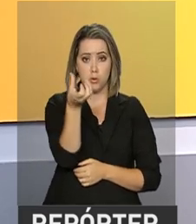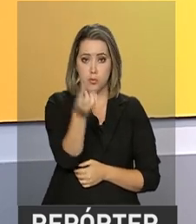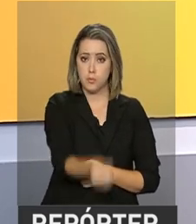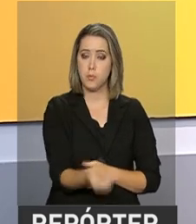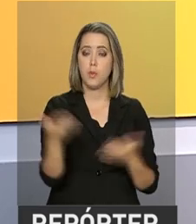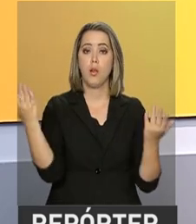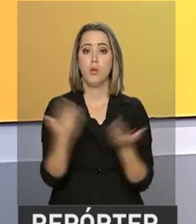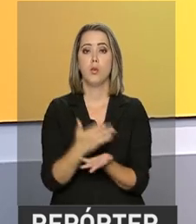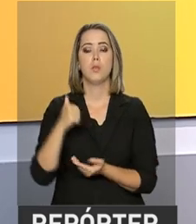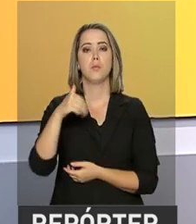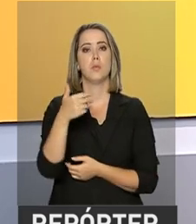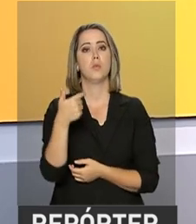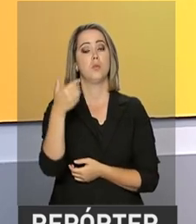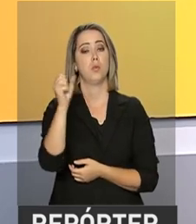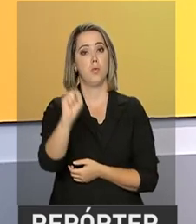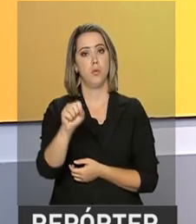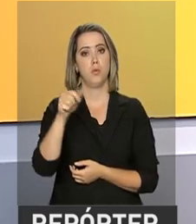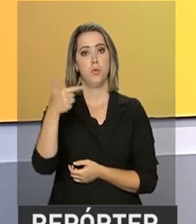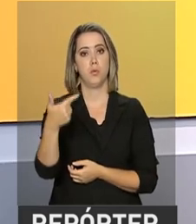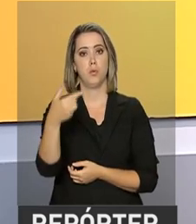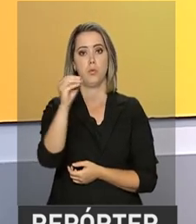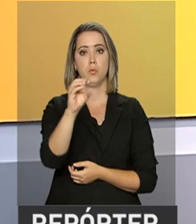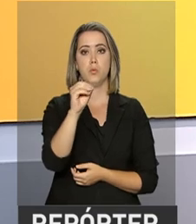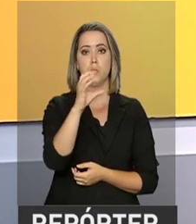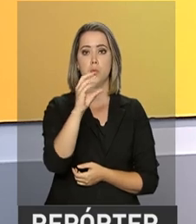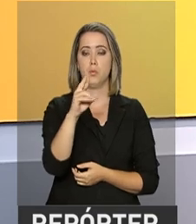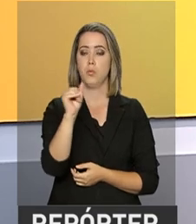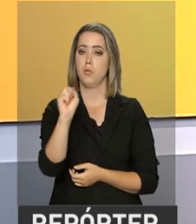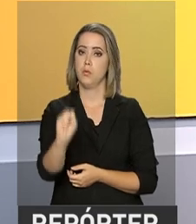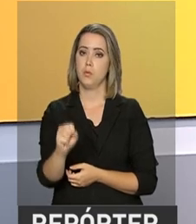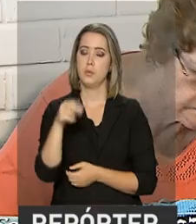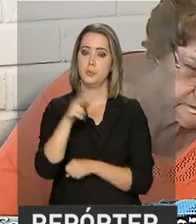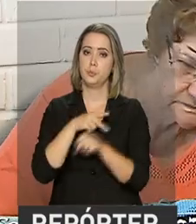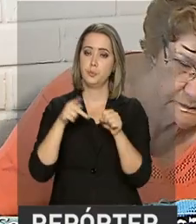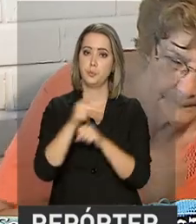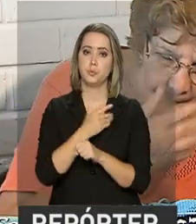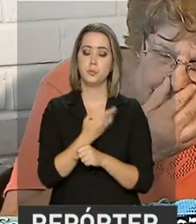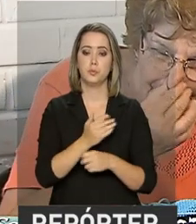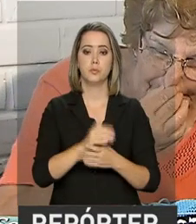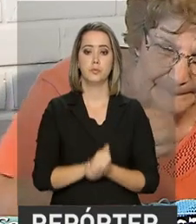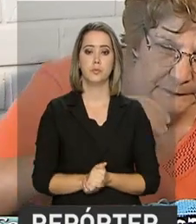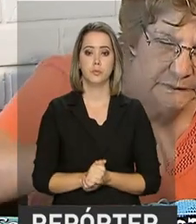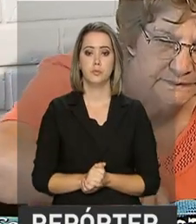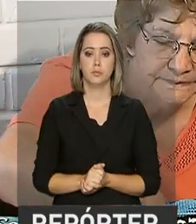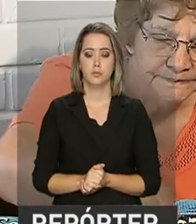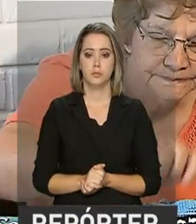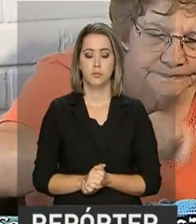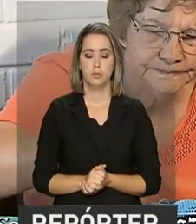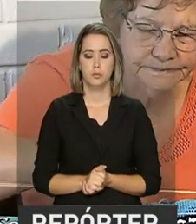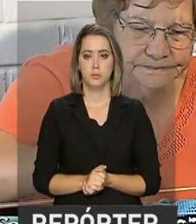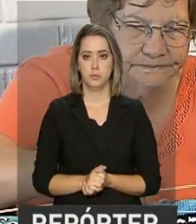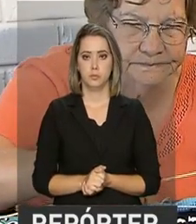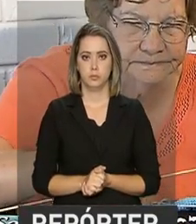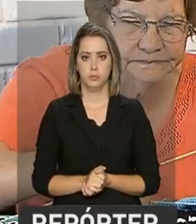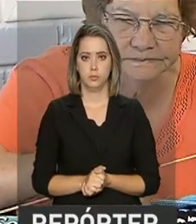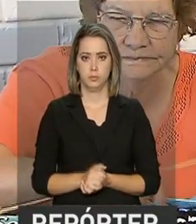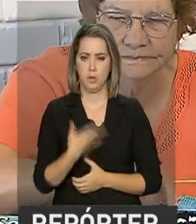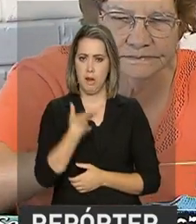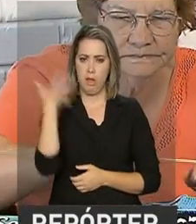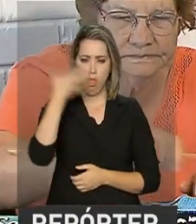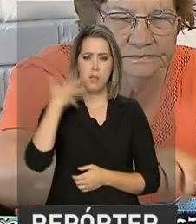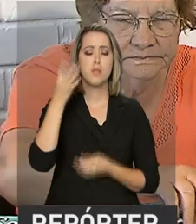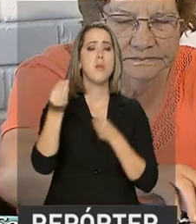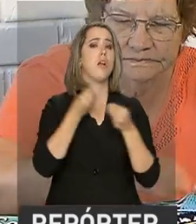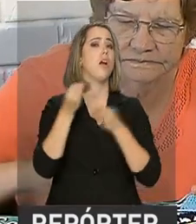agora já são mais de 8200 Crá pelo país eu faço o caseado com a linha da